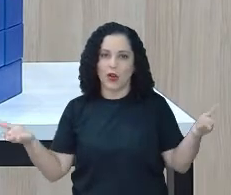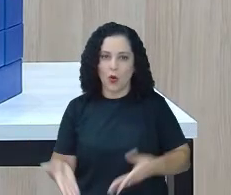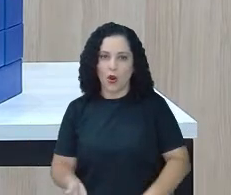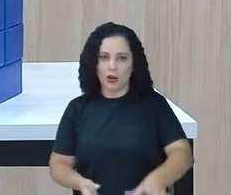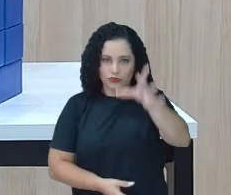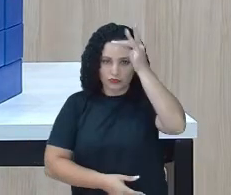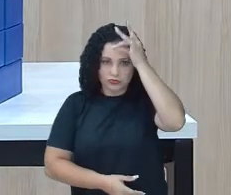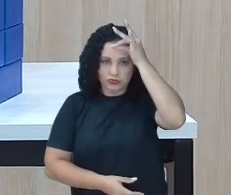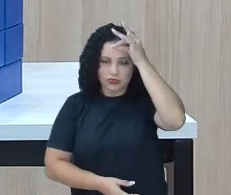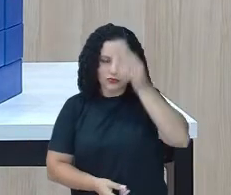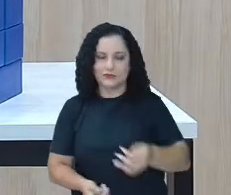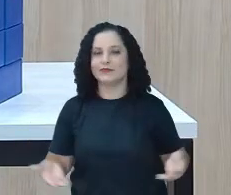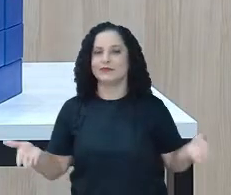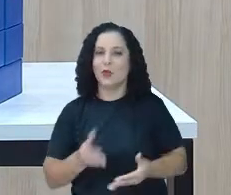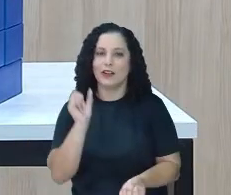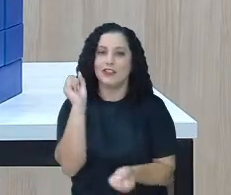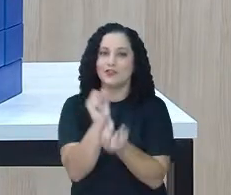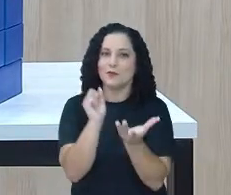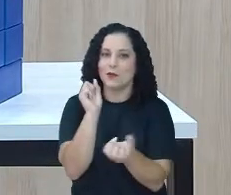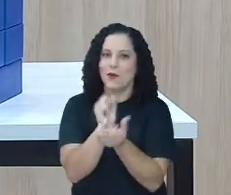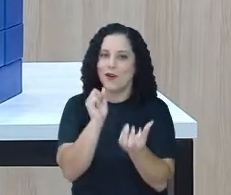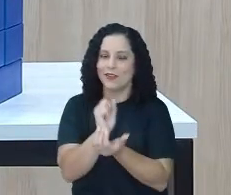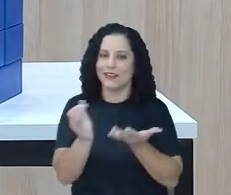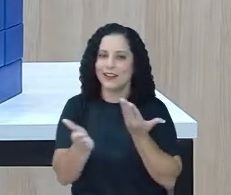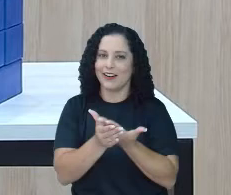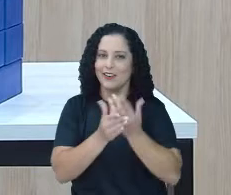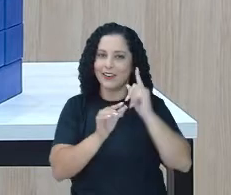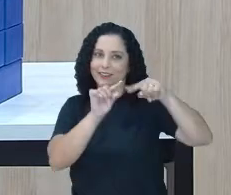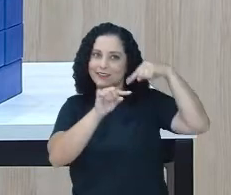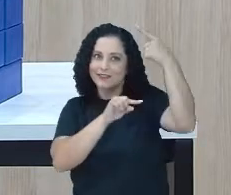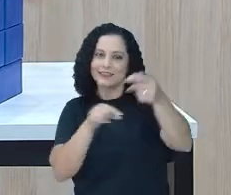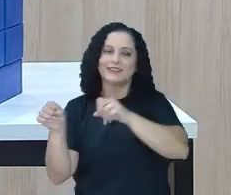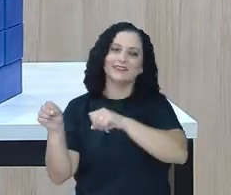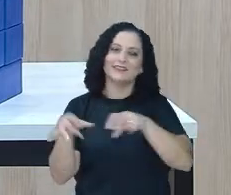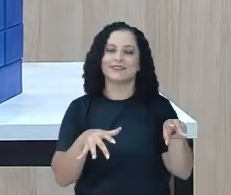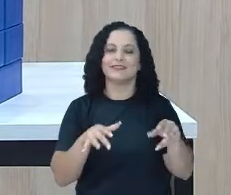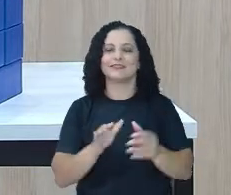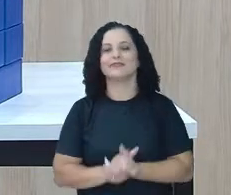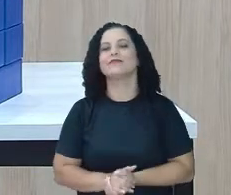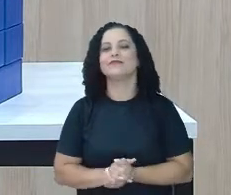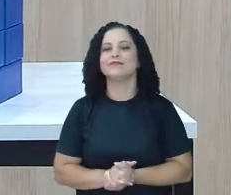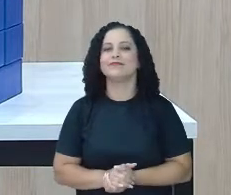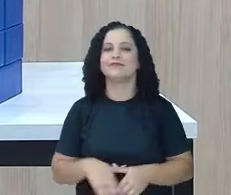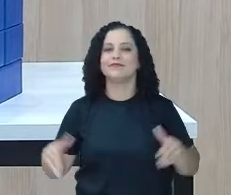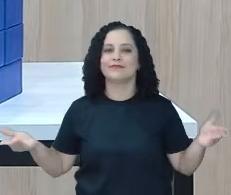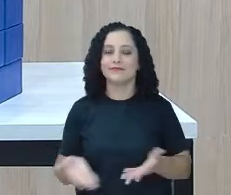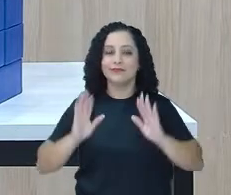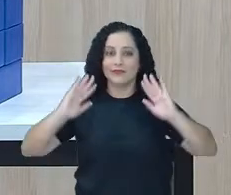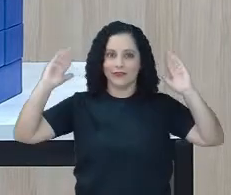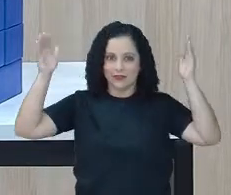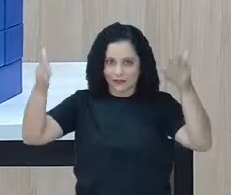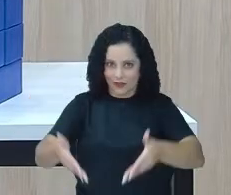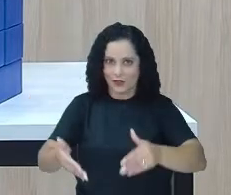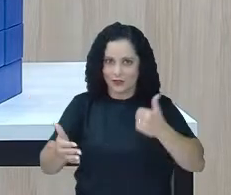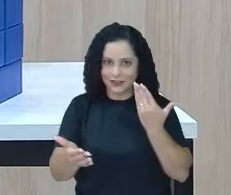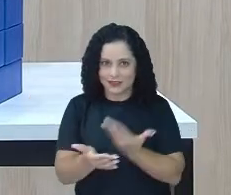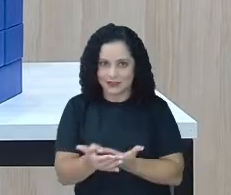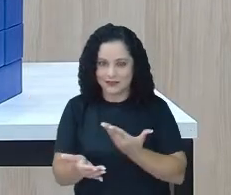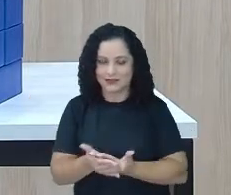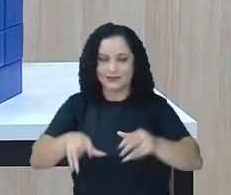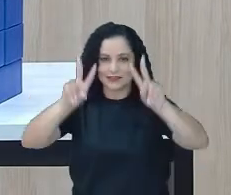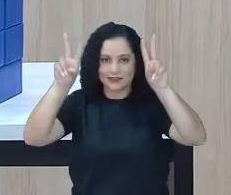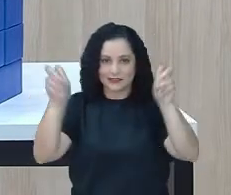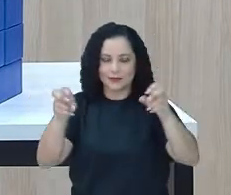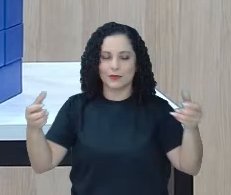a gente está quase dando um spoiler da aula da semana que vem, mas eu acho que você vai gostar bastante. Voltando para o nosso desafio, aqui a gente